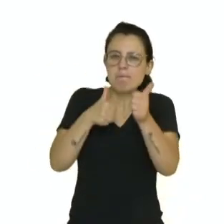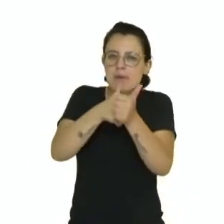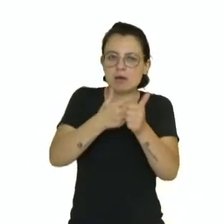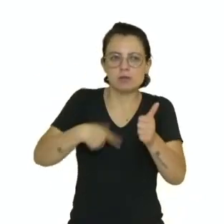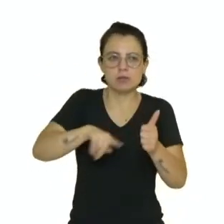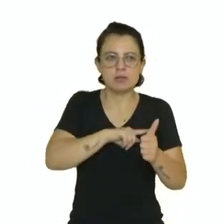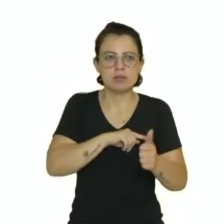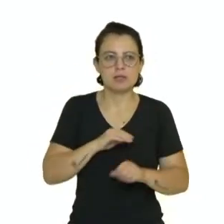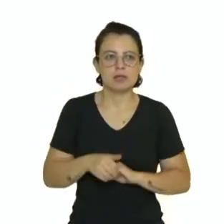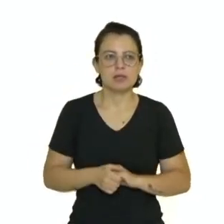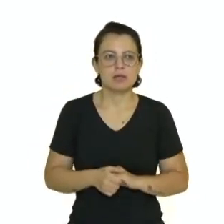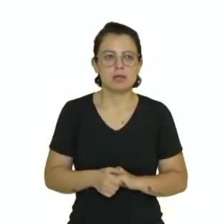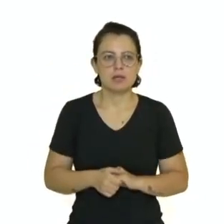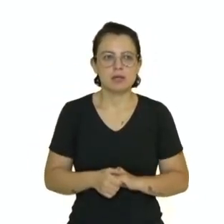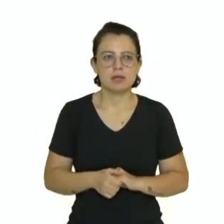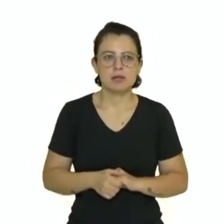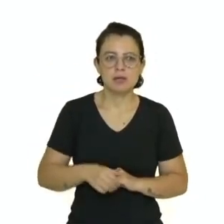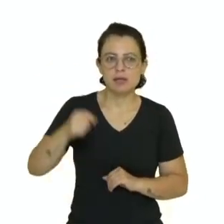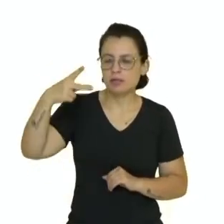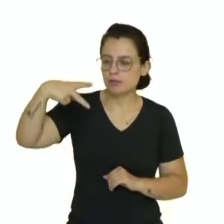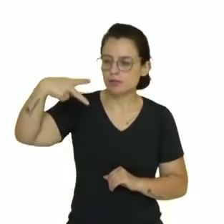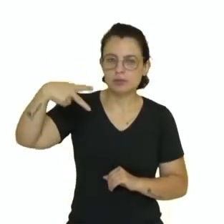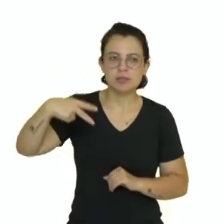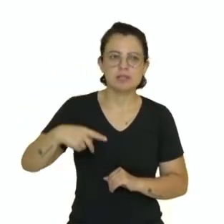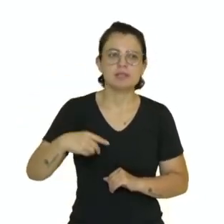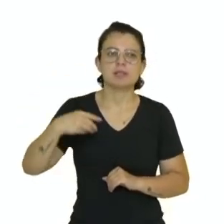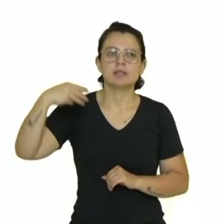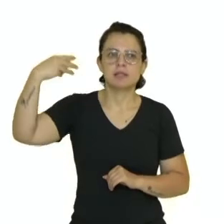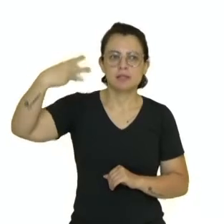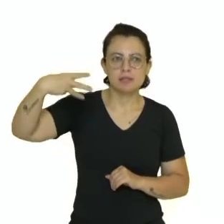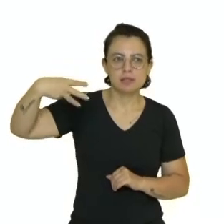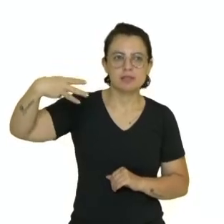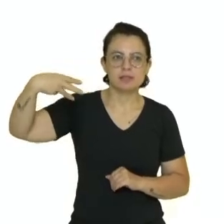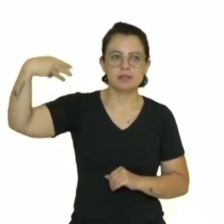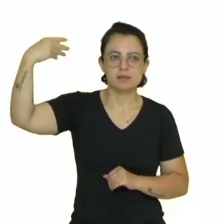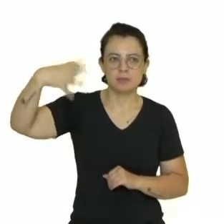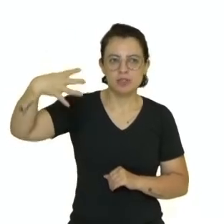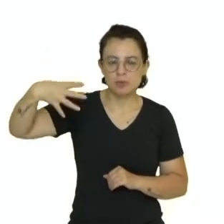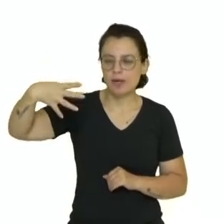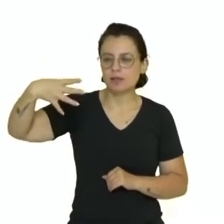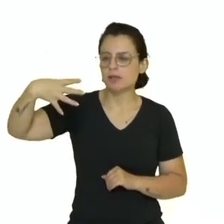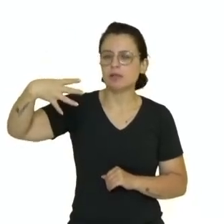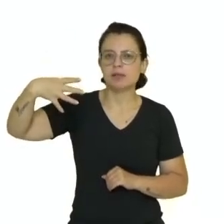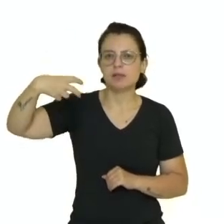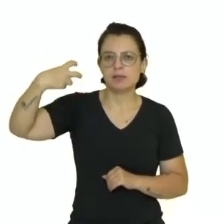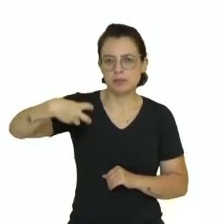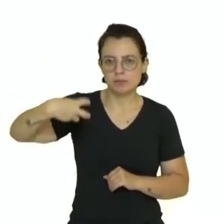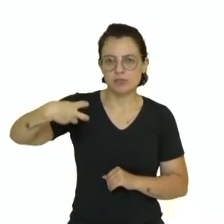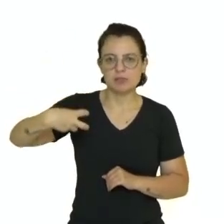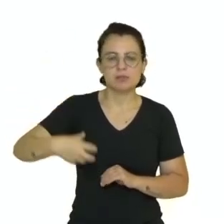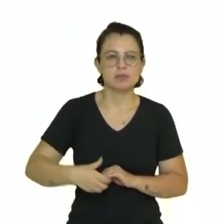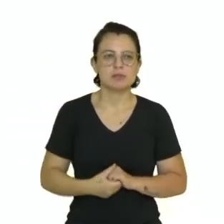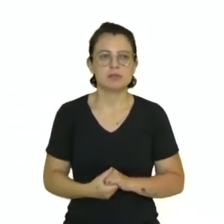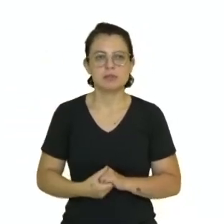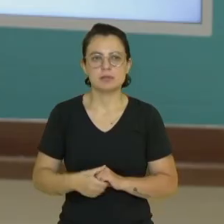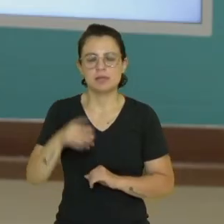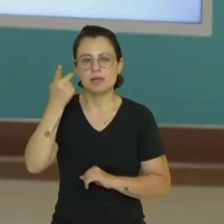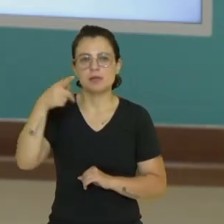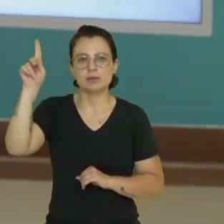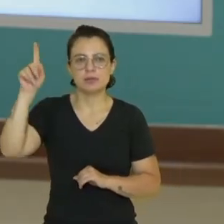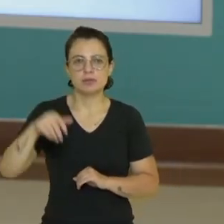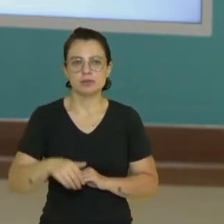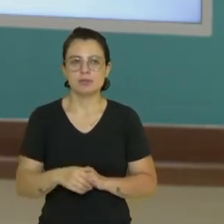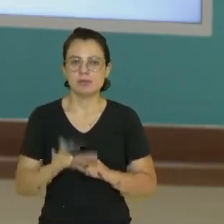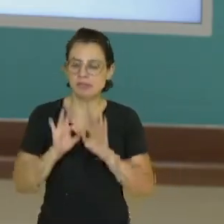de nós. Depois a número 2, a número 3, a número 4 e a última, a número